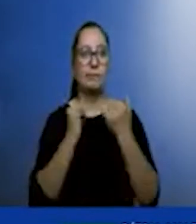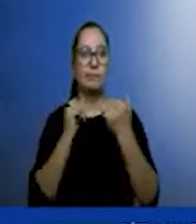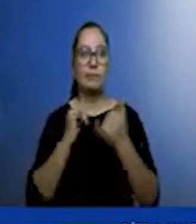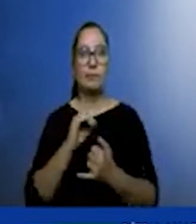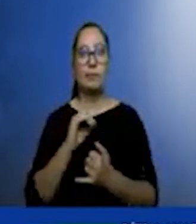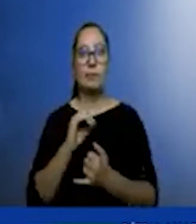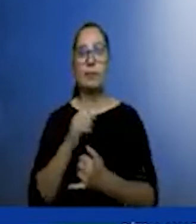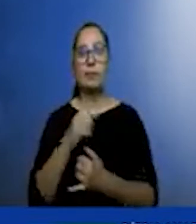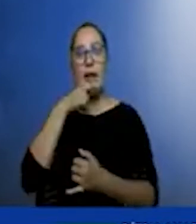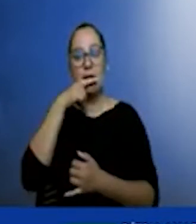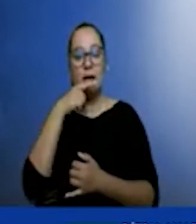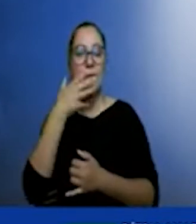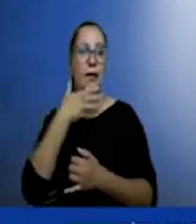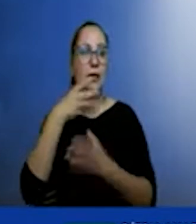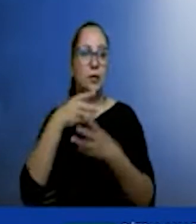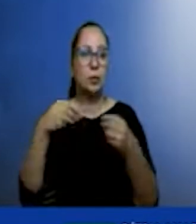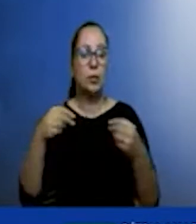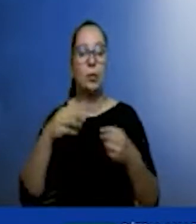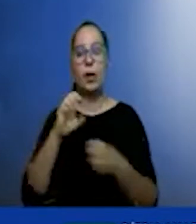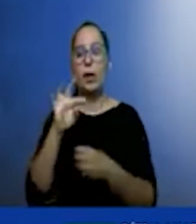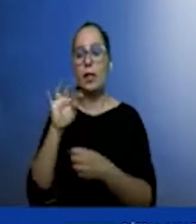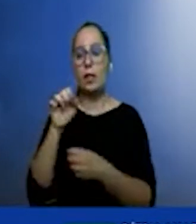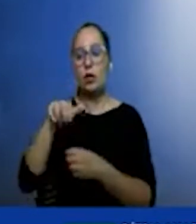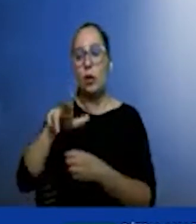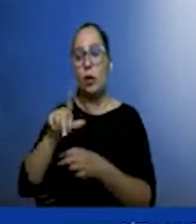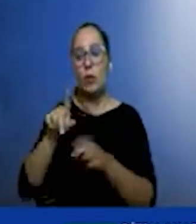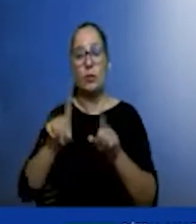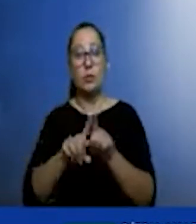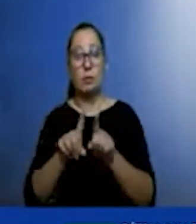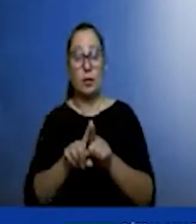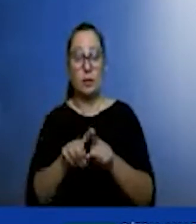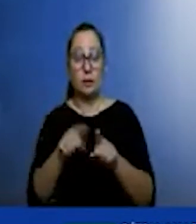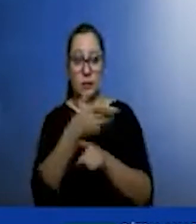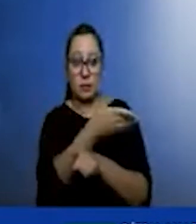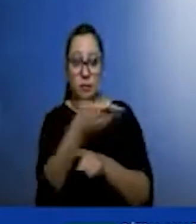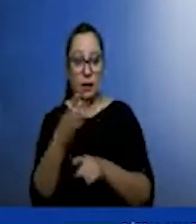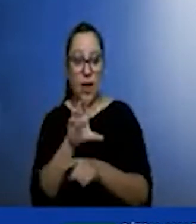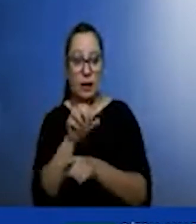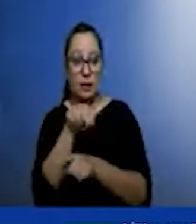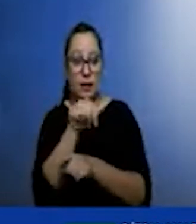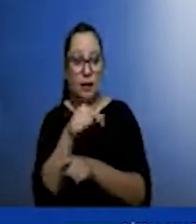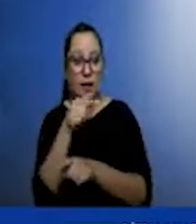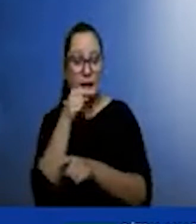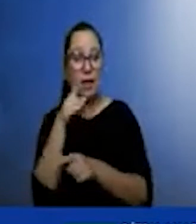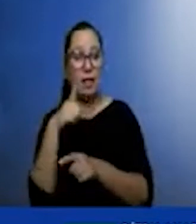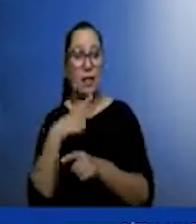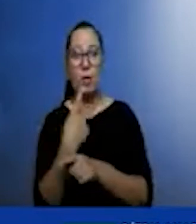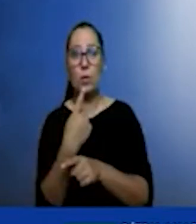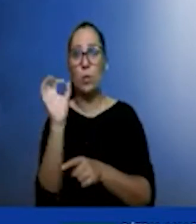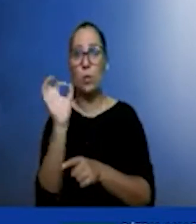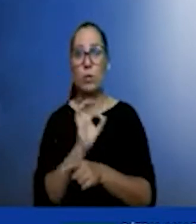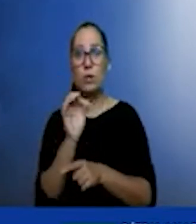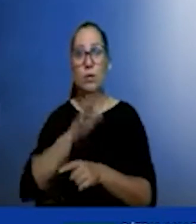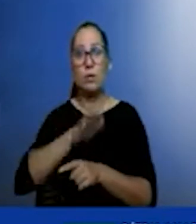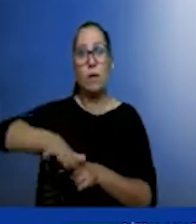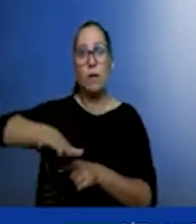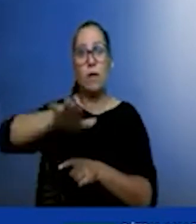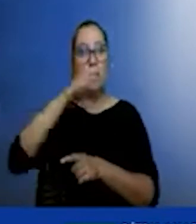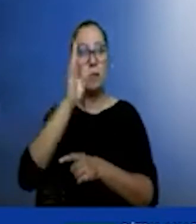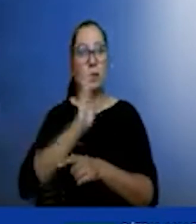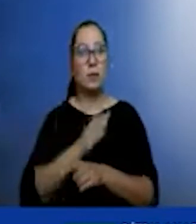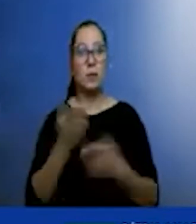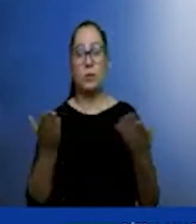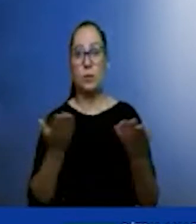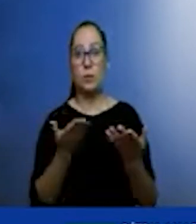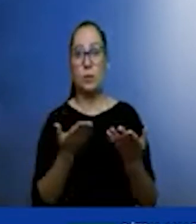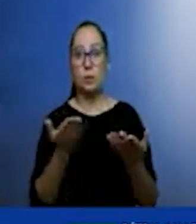cana-de-açúcar, para quem não sabe, a cana-de-açúcar ocupa talvez 1% da área do Brasil hoje,